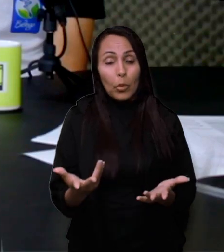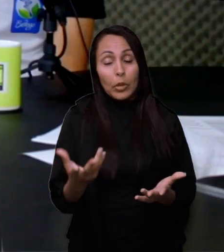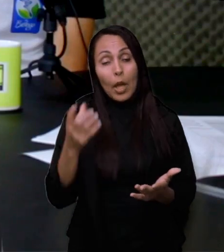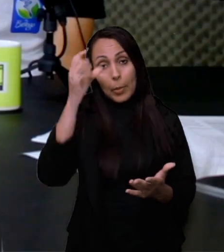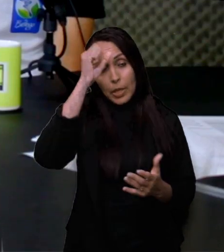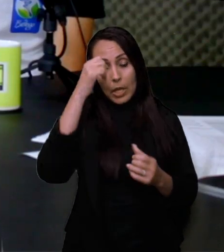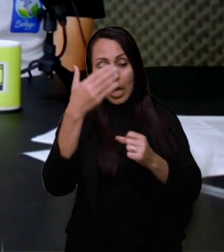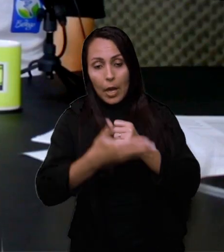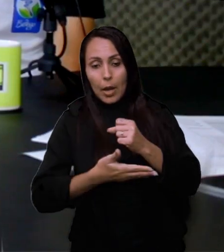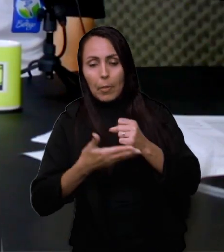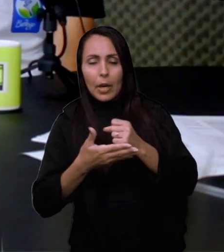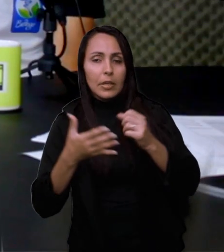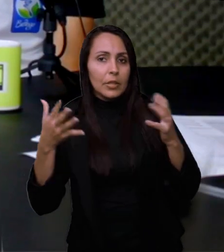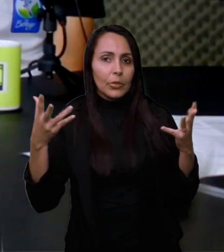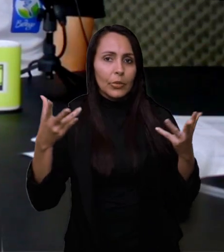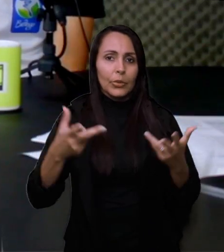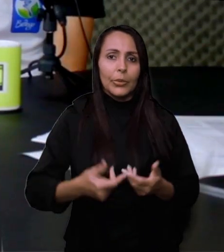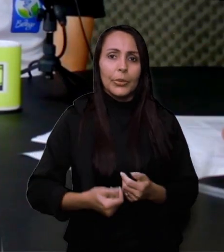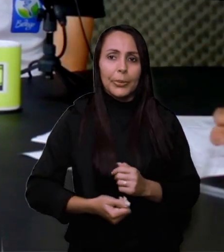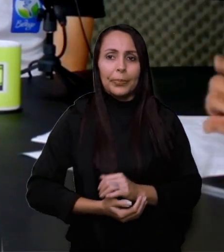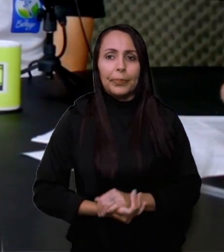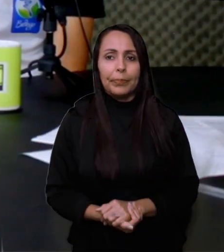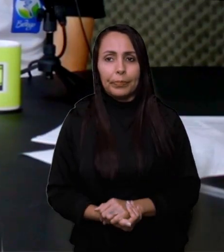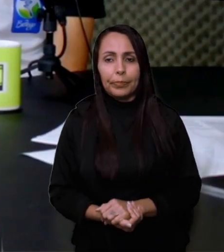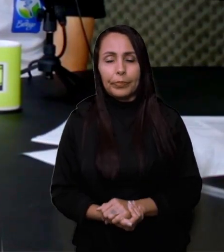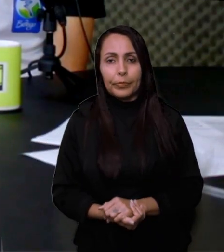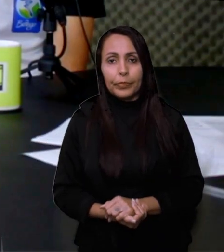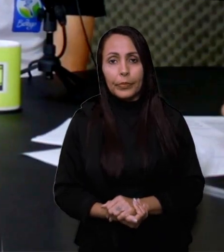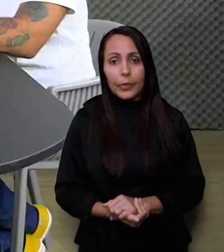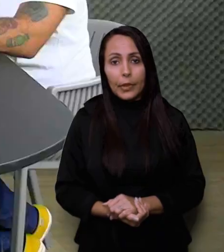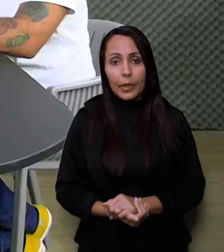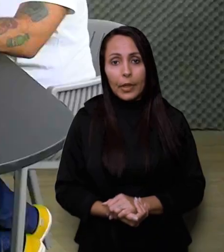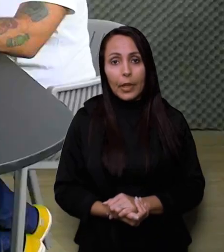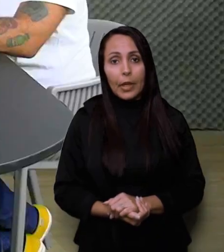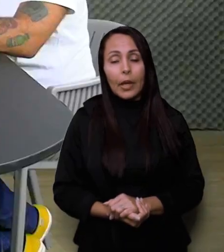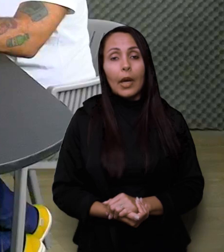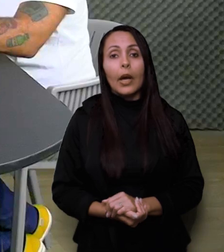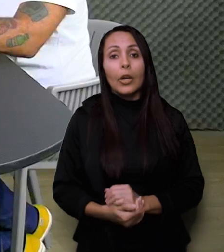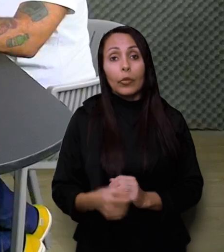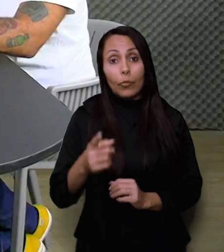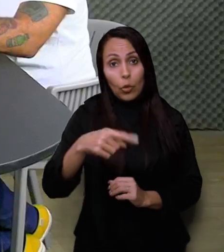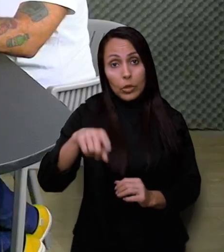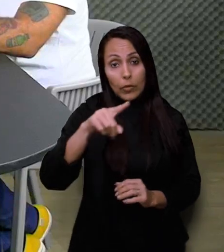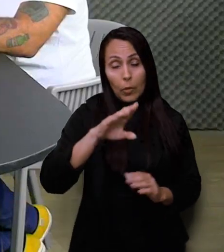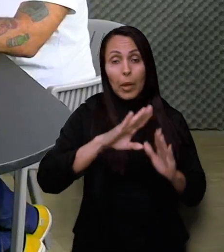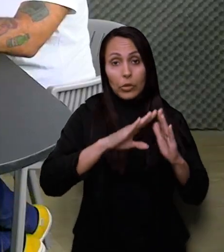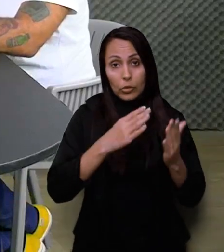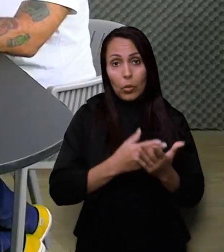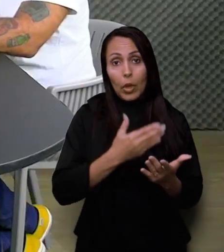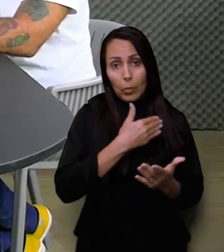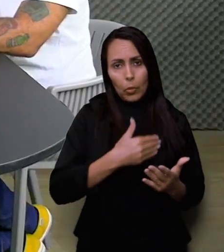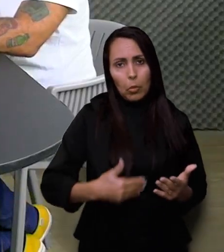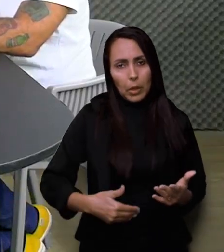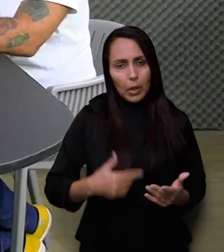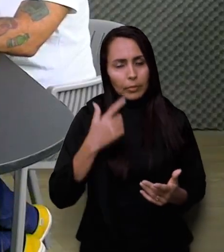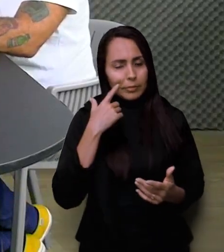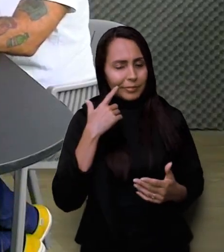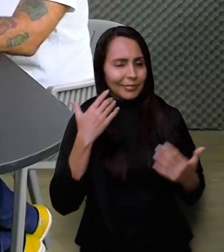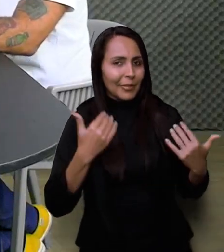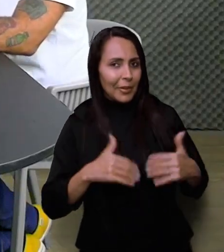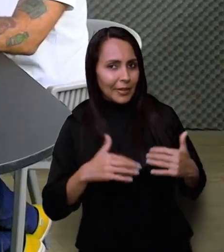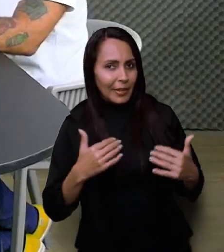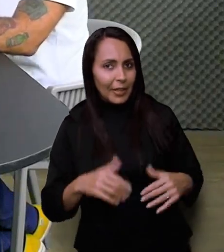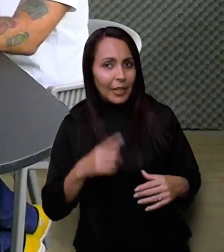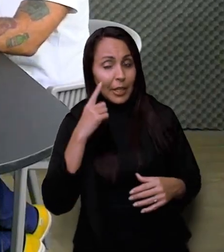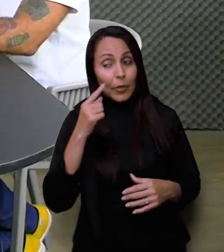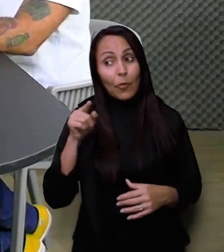Então, é isso. Que maravilha. Ainda bem que você foi para a escola pública, Sim. viu? E ainda bem, Daniel, que você estava